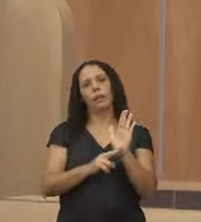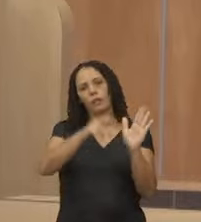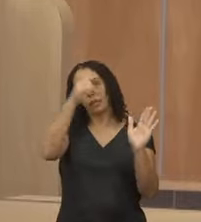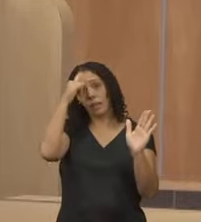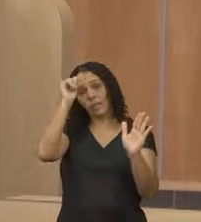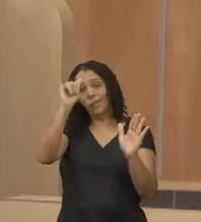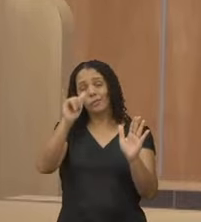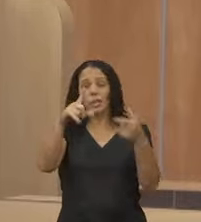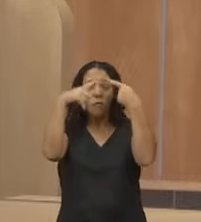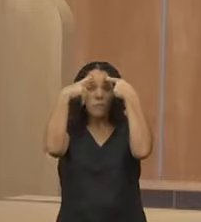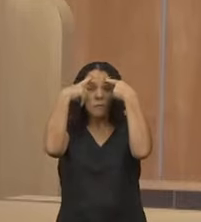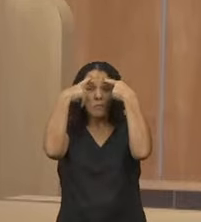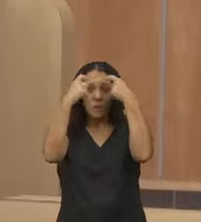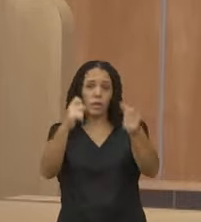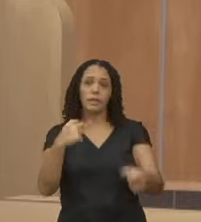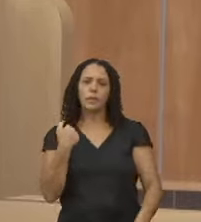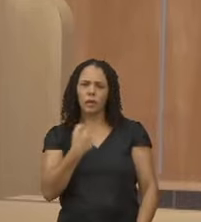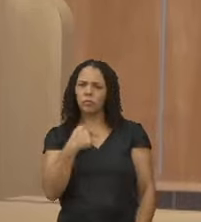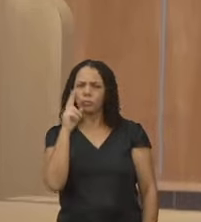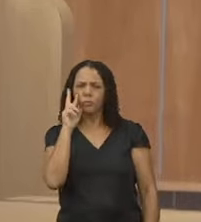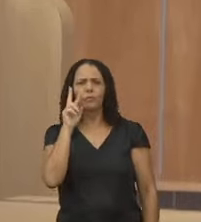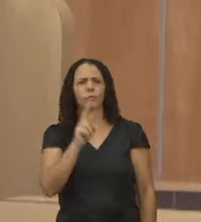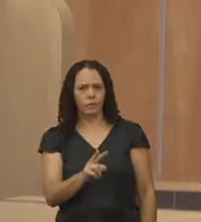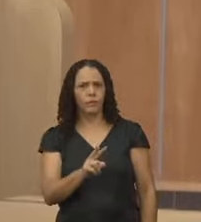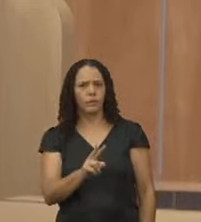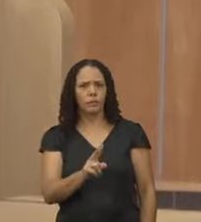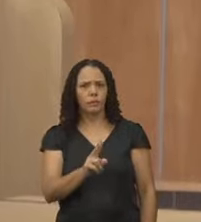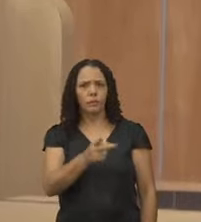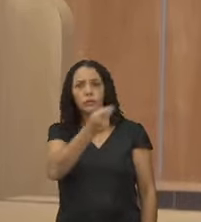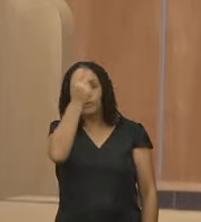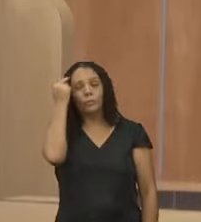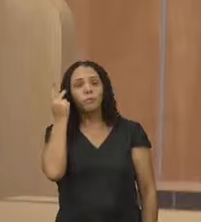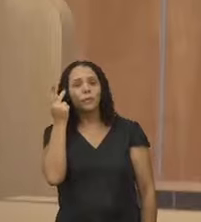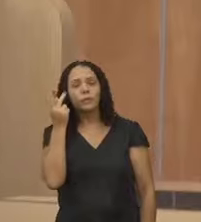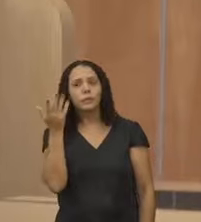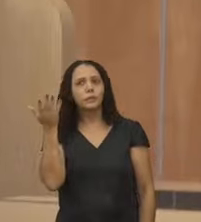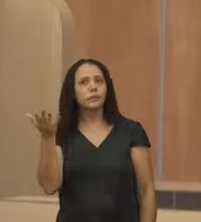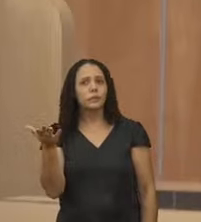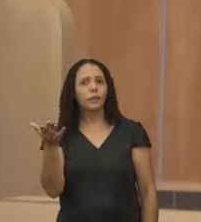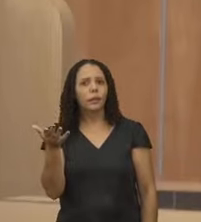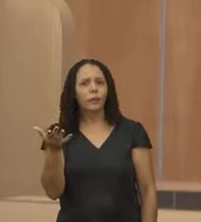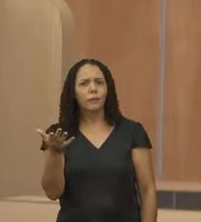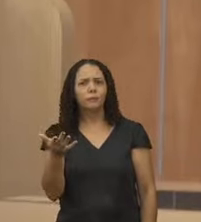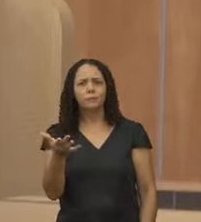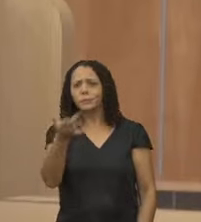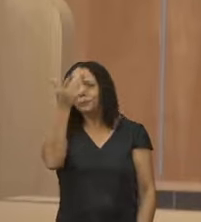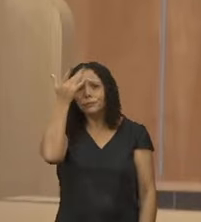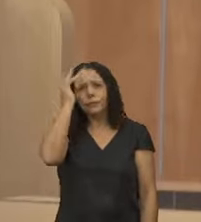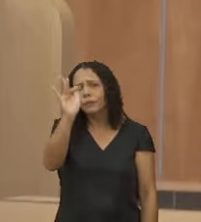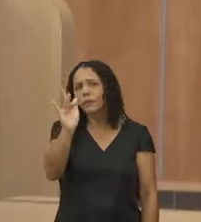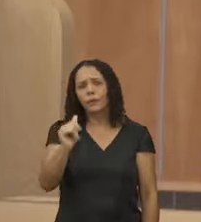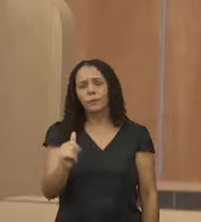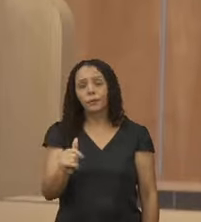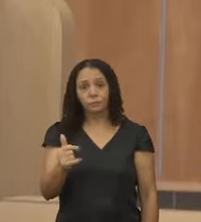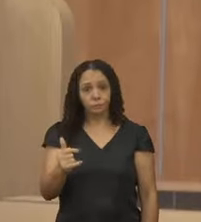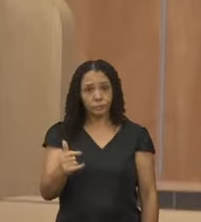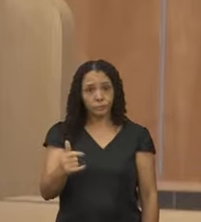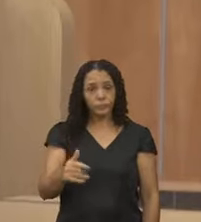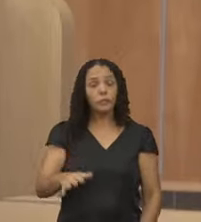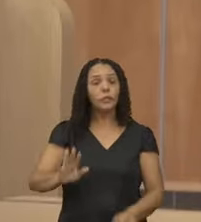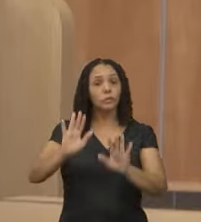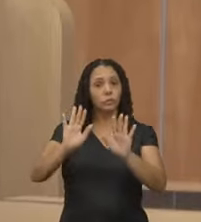esses absurdos que a gente vê, de pessoas que não têm o mínimo de coerência. A gente viu recentemente aí no Campo